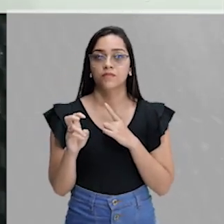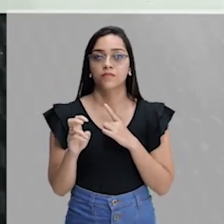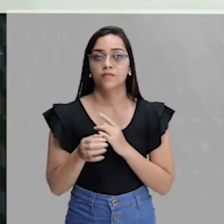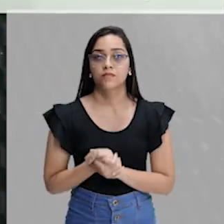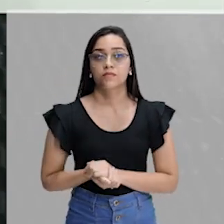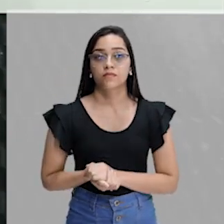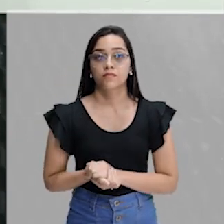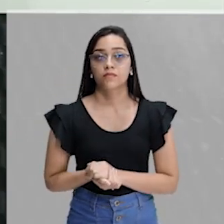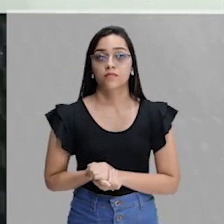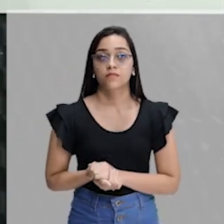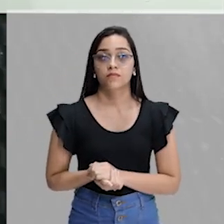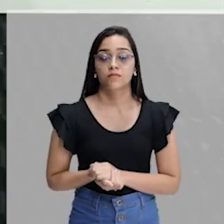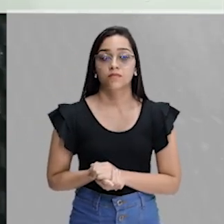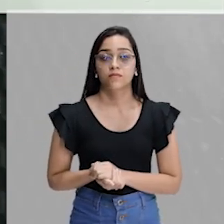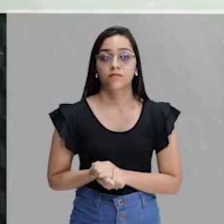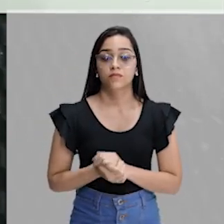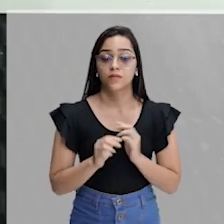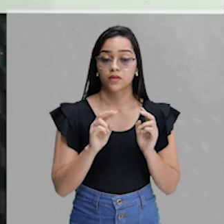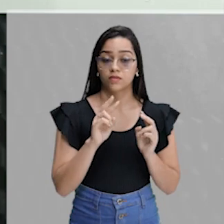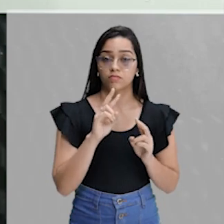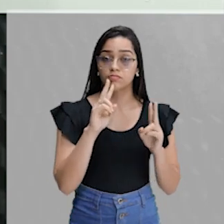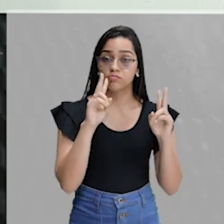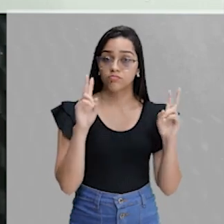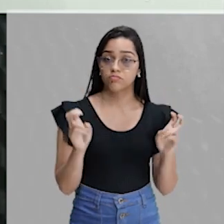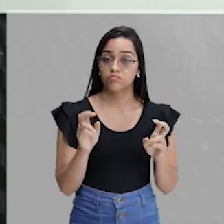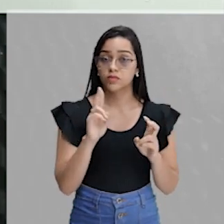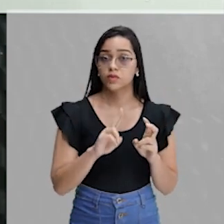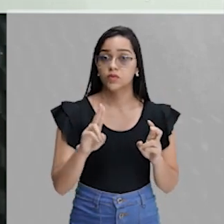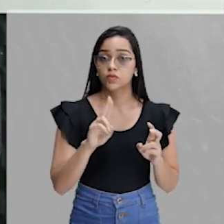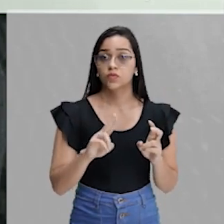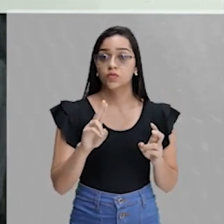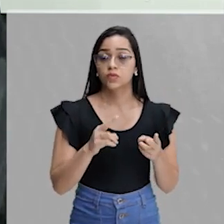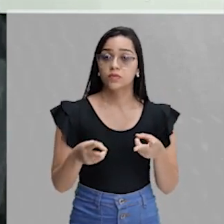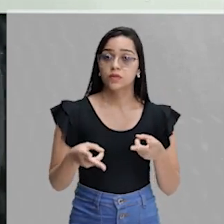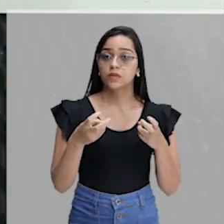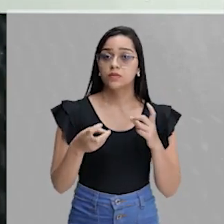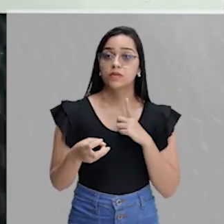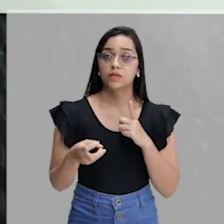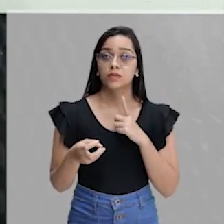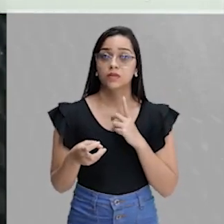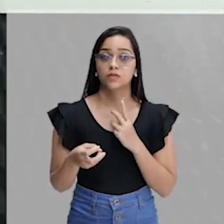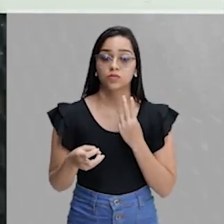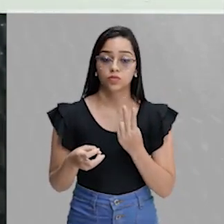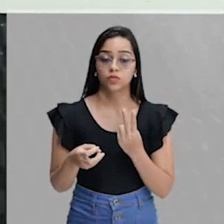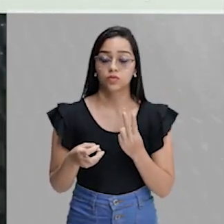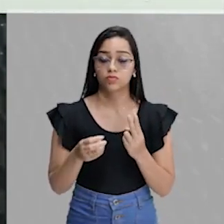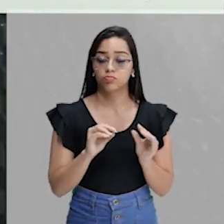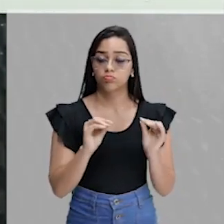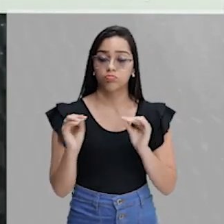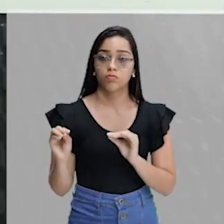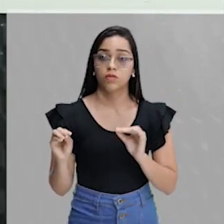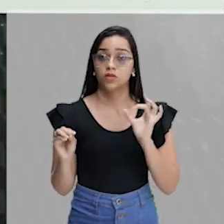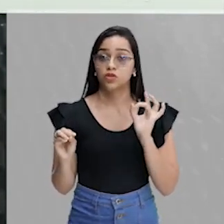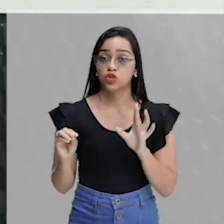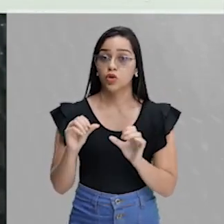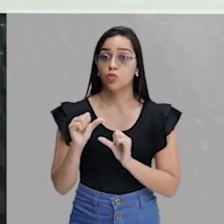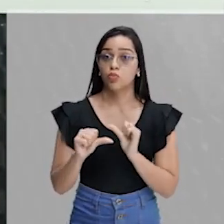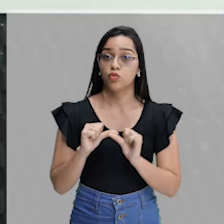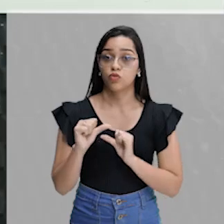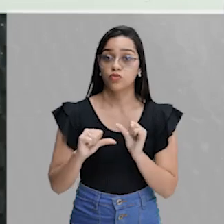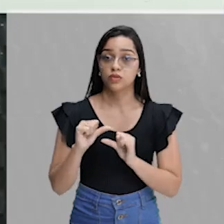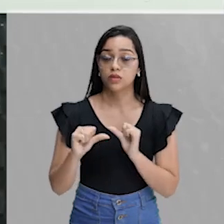certo? Este termo aqui, que é um termo recorrente, ó, percebam que ele aparece aqui dos dois lados, só muda